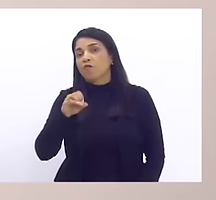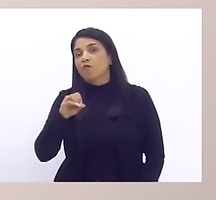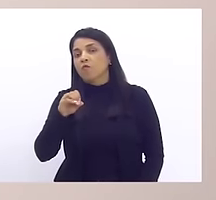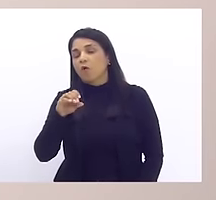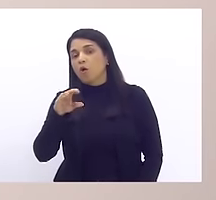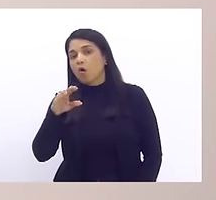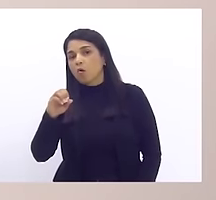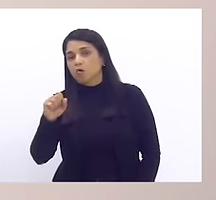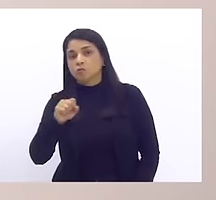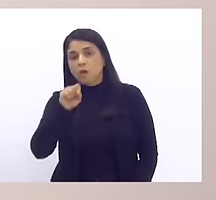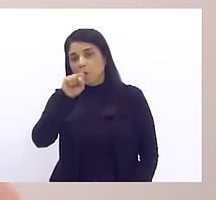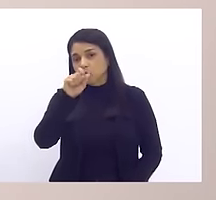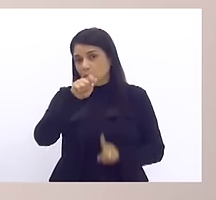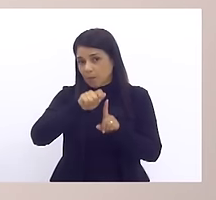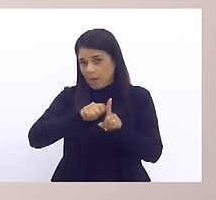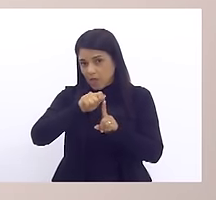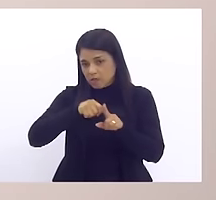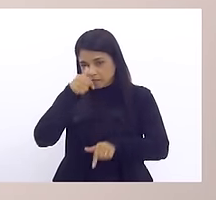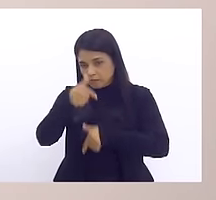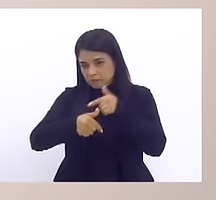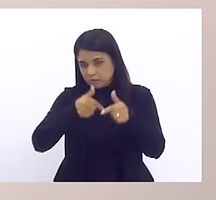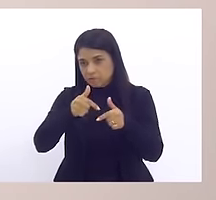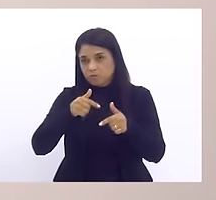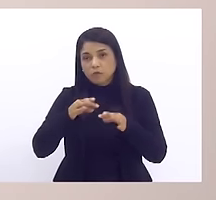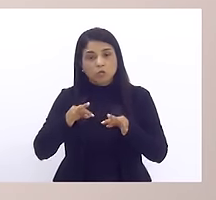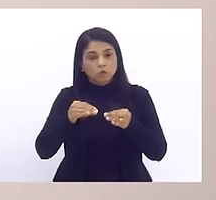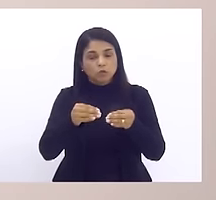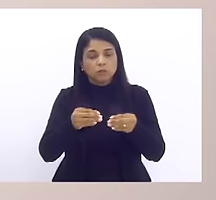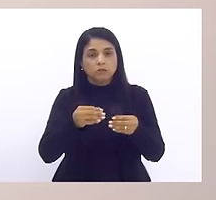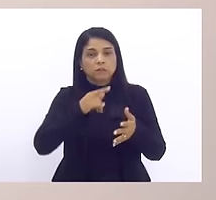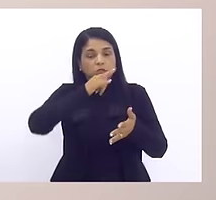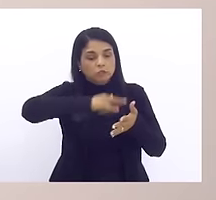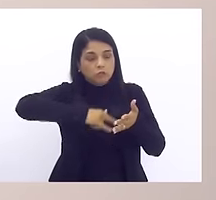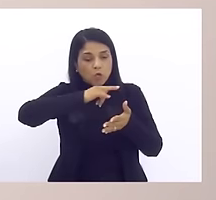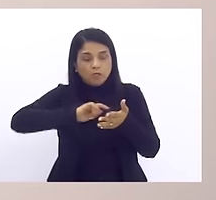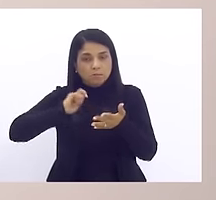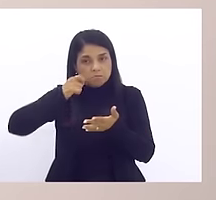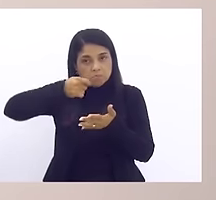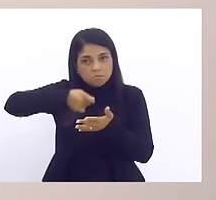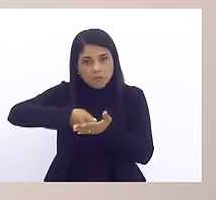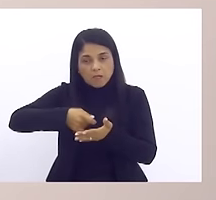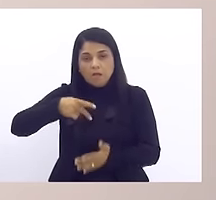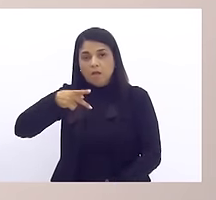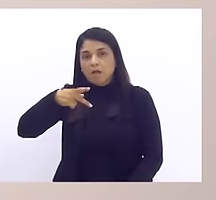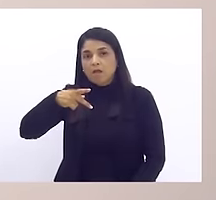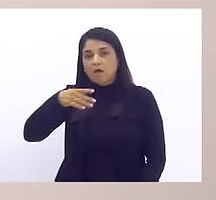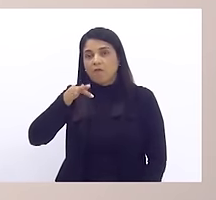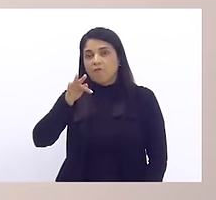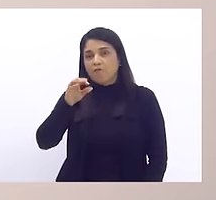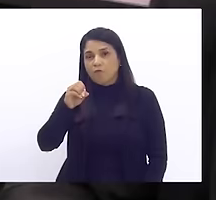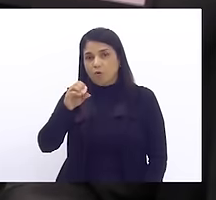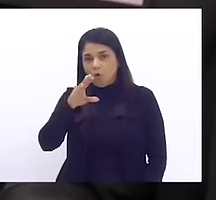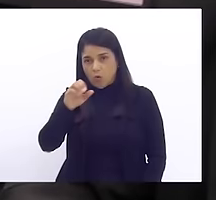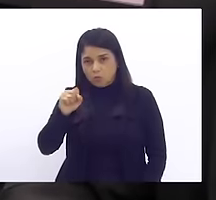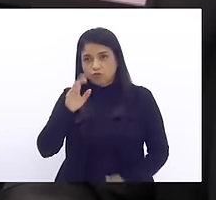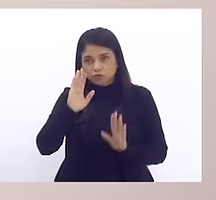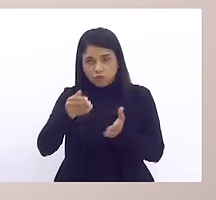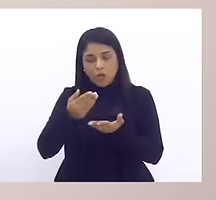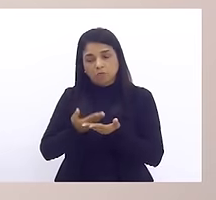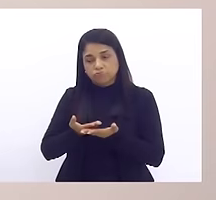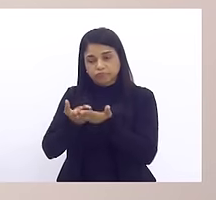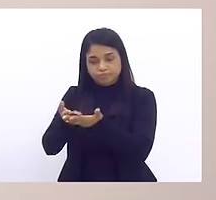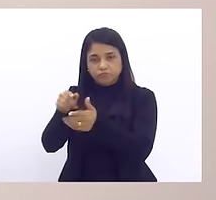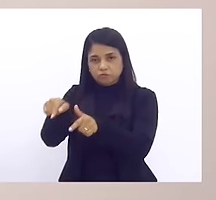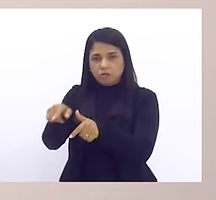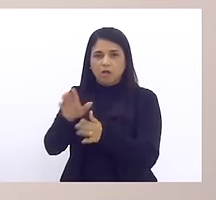solicitar também a essa comissão todas as notas fiscais que foram pagas pela pele a focos já estão excelente